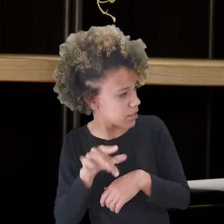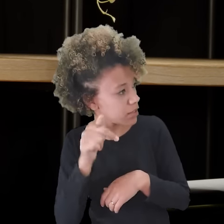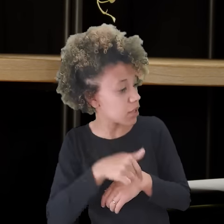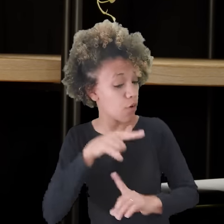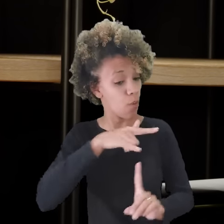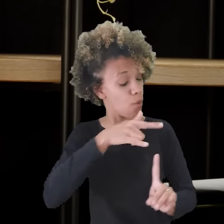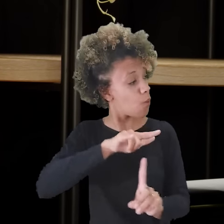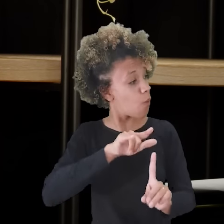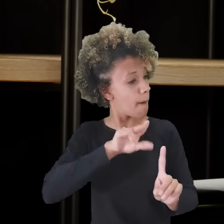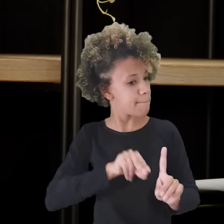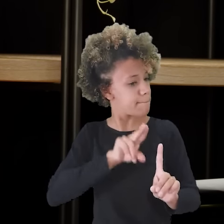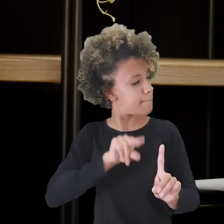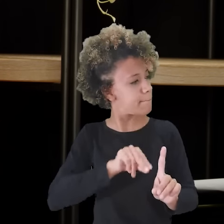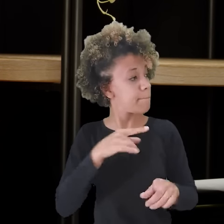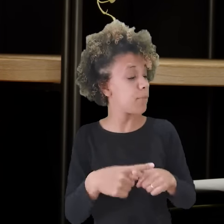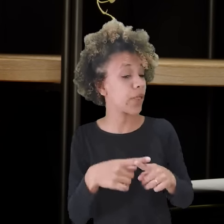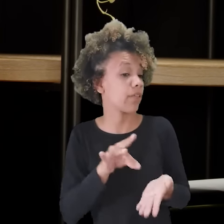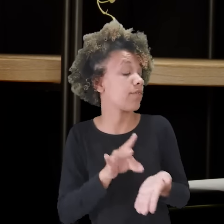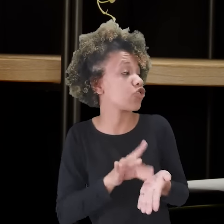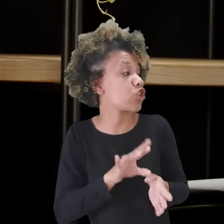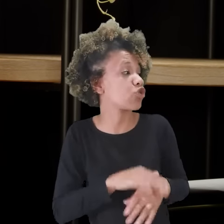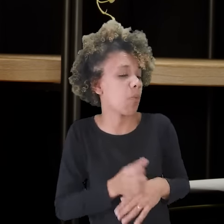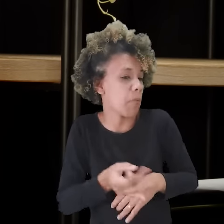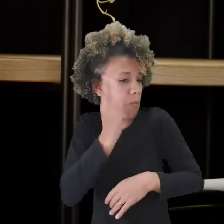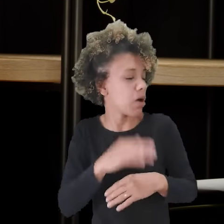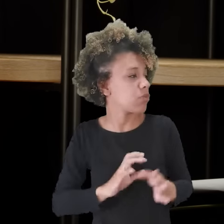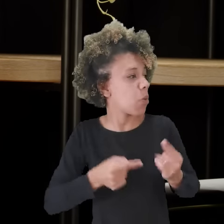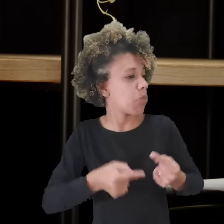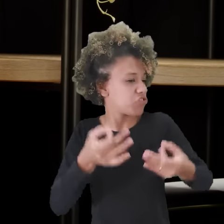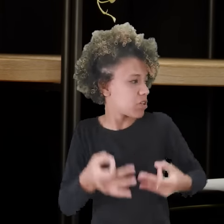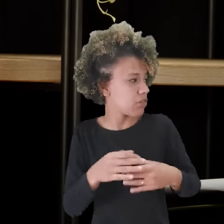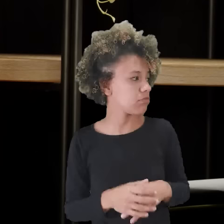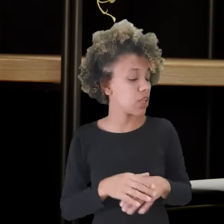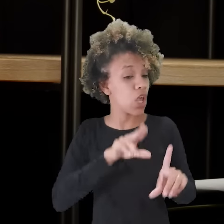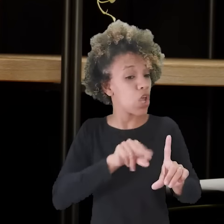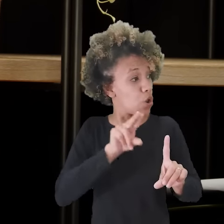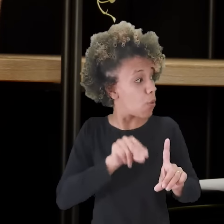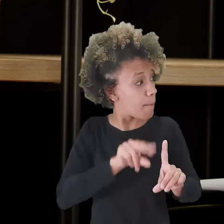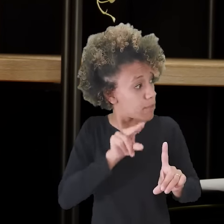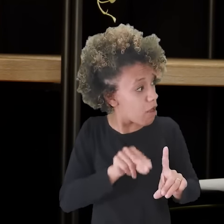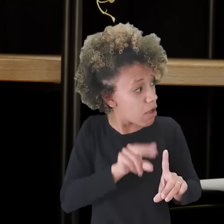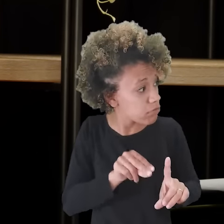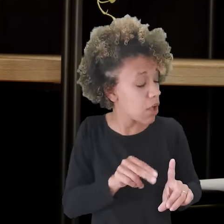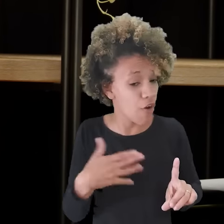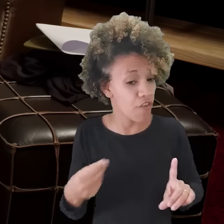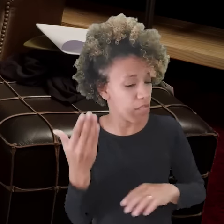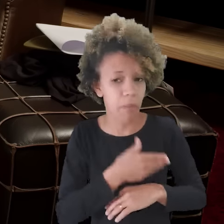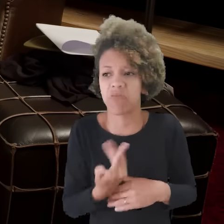veio aqui que é o ventrículo porque se você o o ventrículo Na verdade ele é só um pau no cu Politicamente correto e o boneco filha da